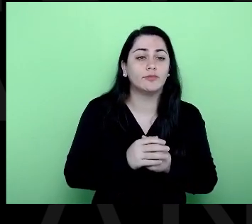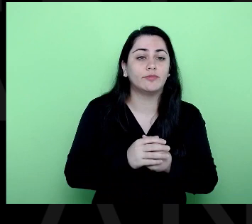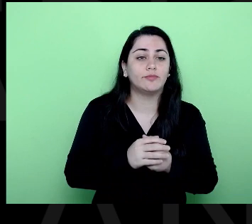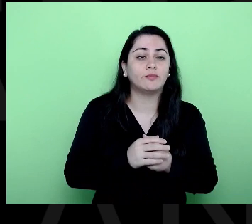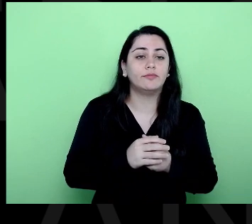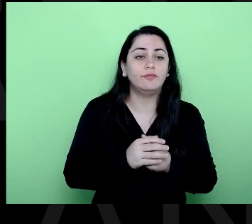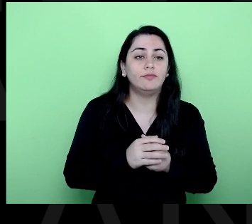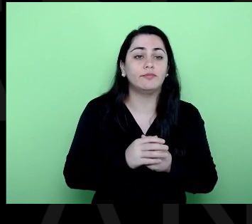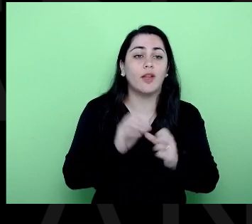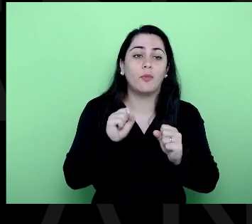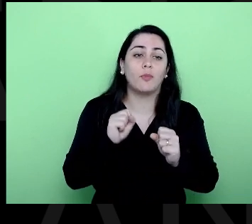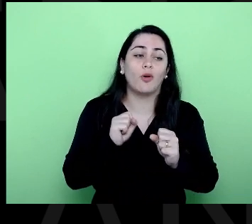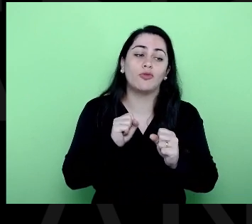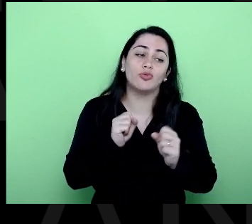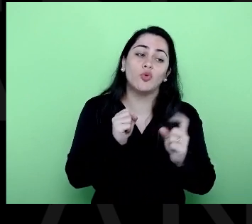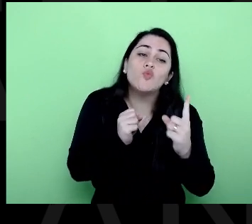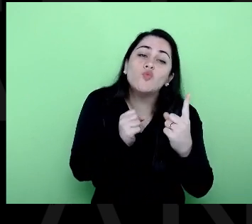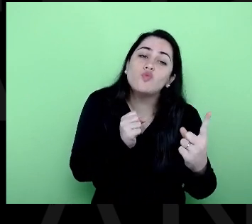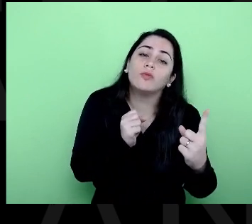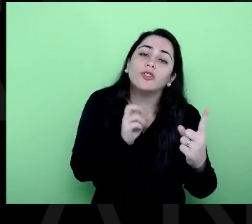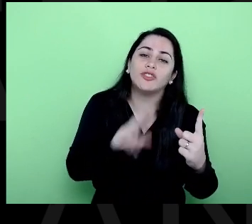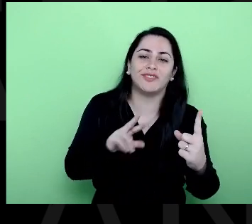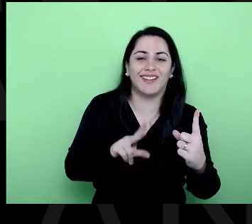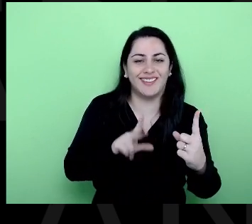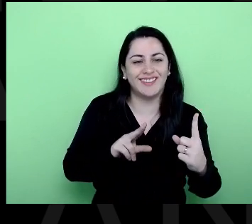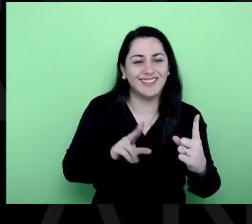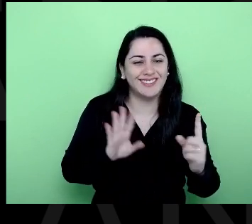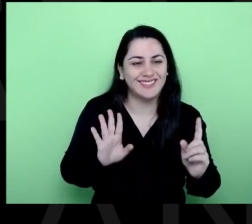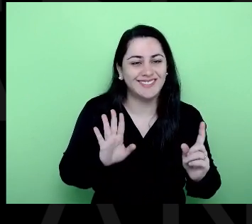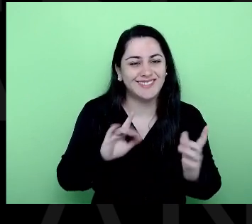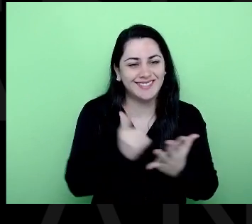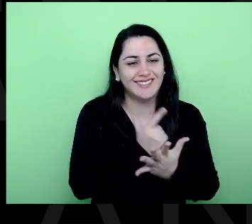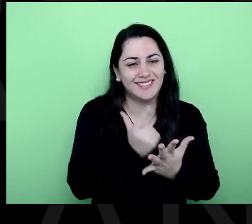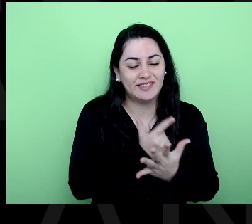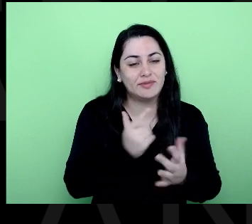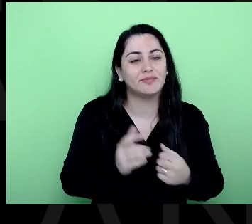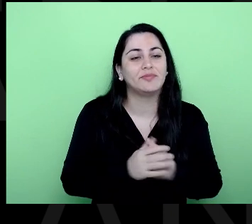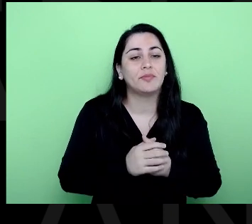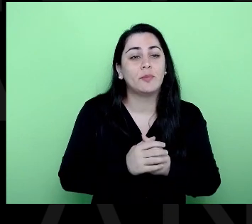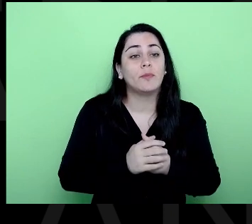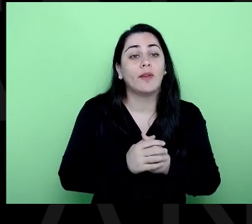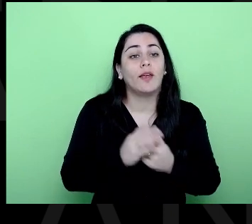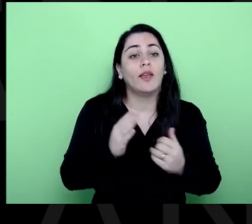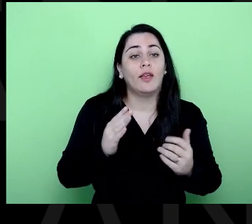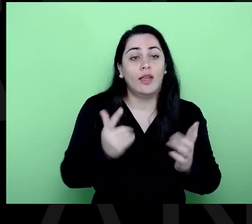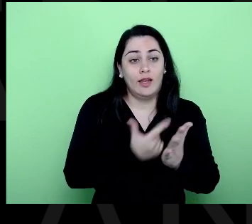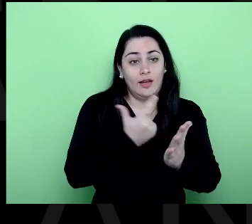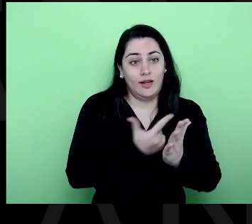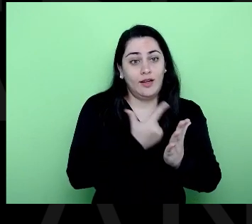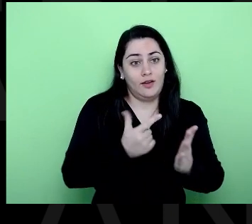podemos ter uma exceção quanto ao que o Rui fala. Esse livro foi